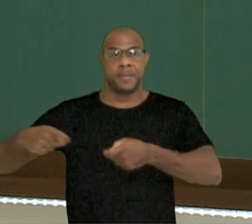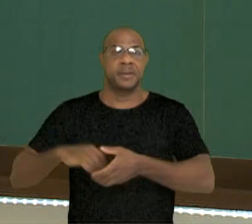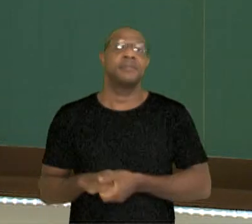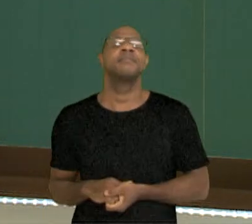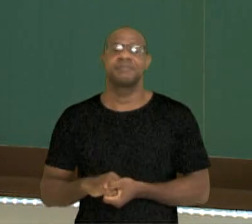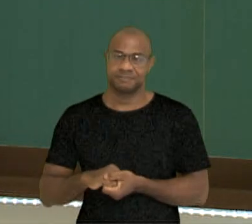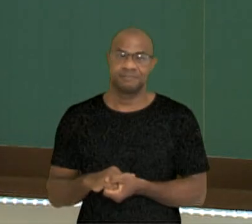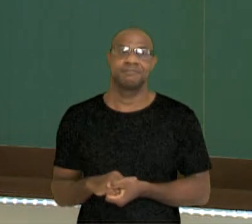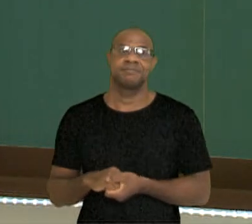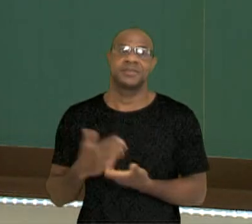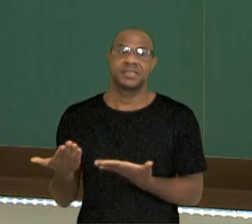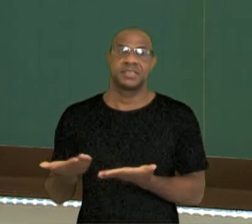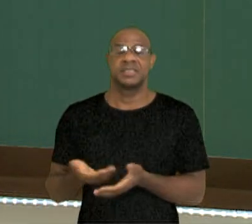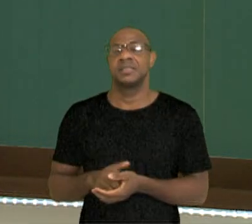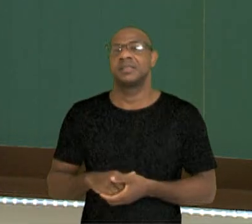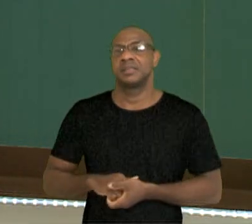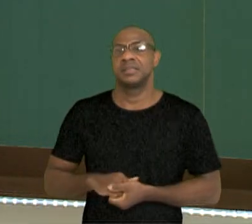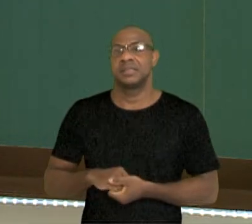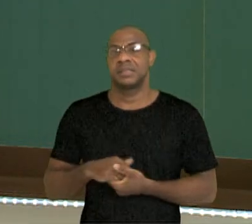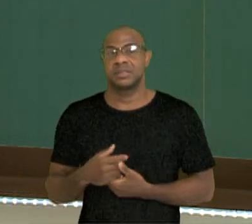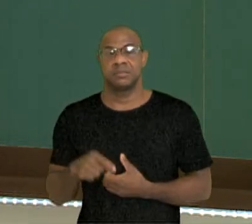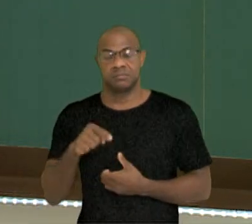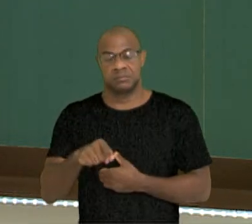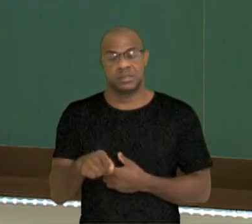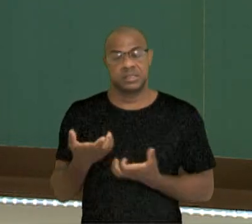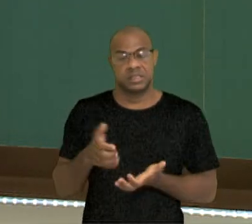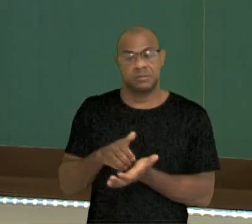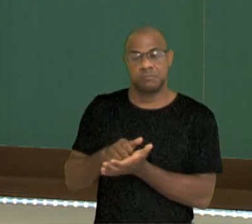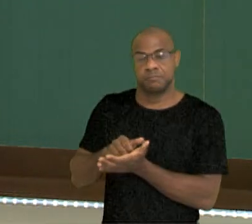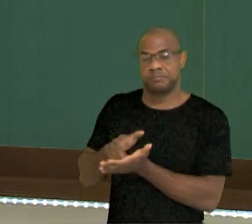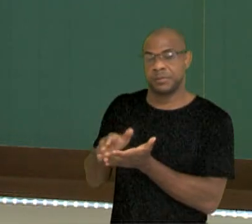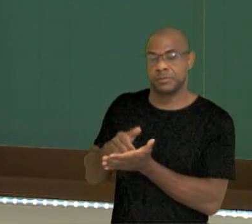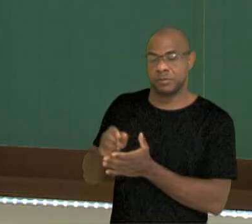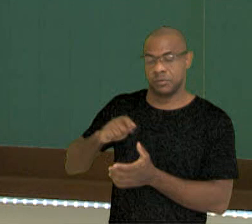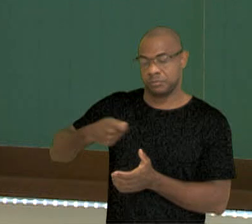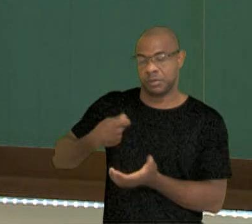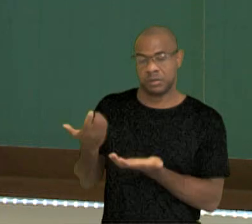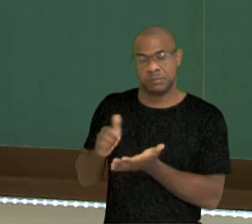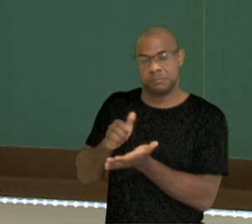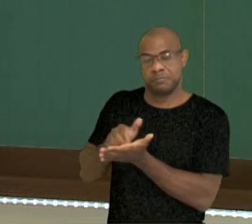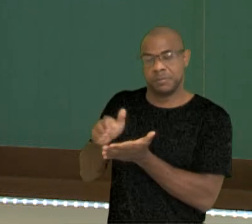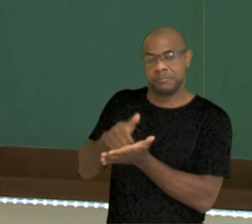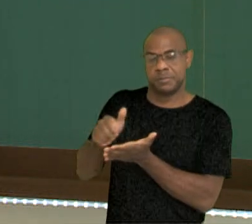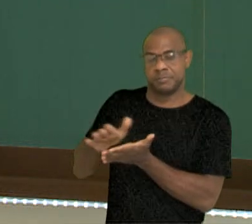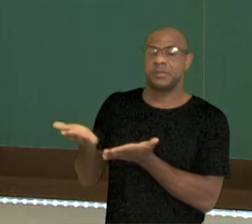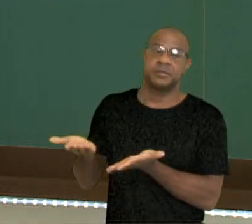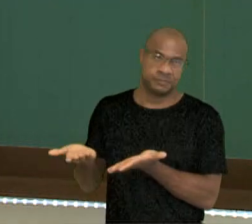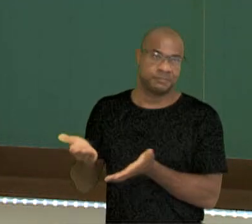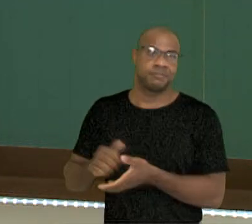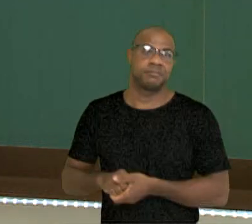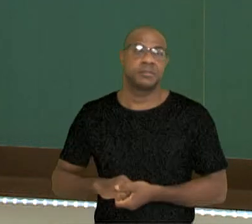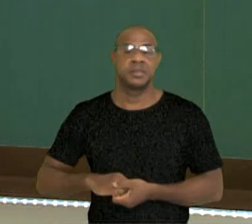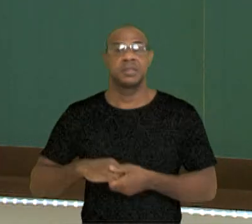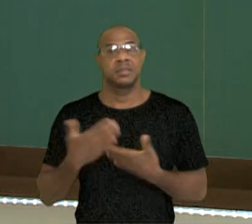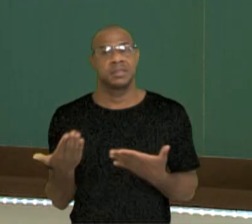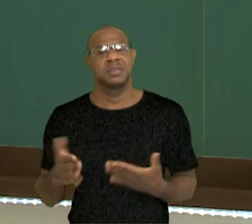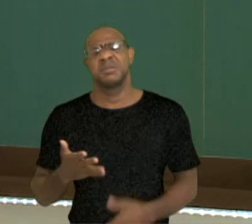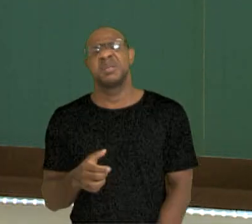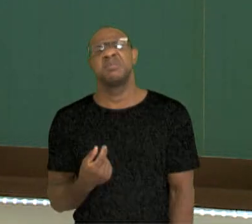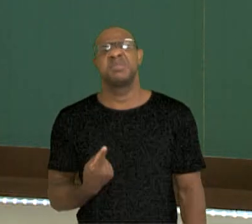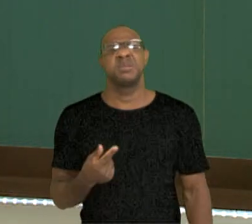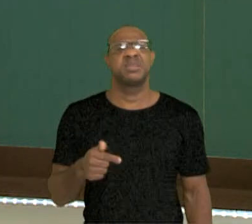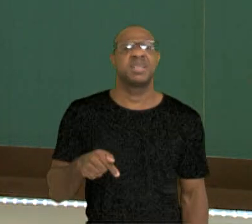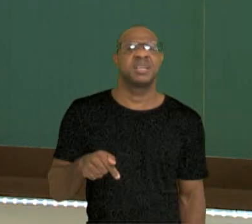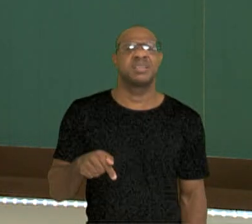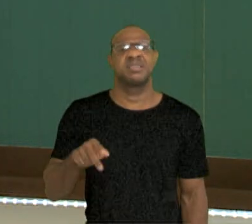queriam que eles saíssem de algumas áreas porque tinha sido trocado entre Portugal e Espanha. Tudo isso lá em torno de